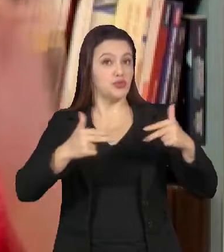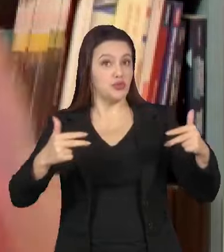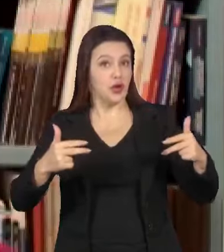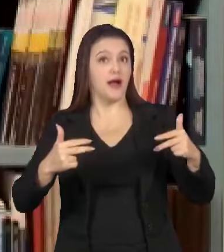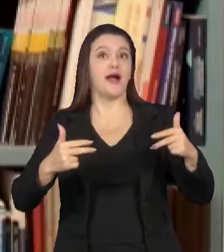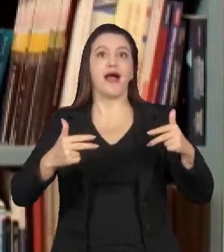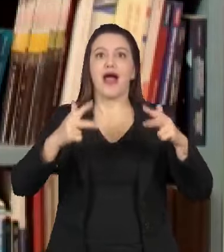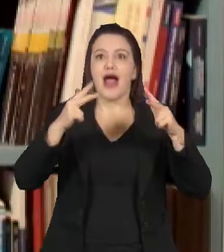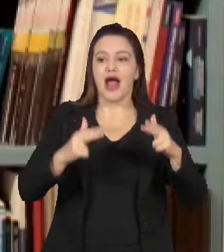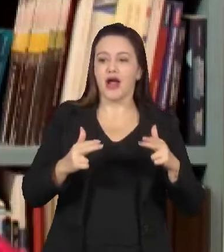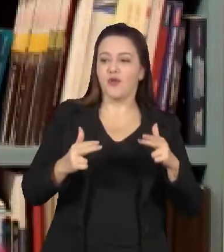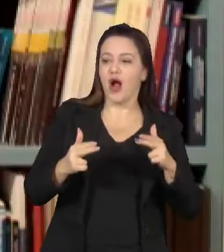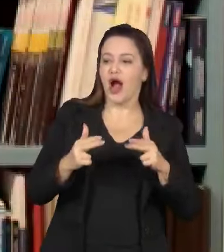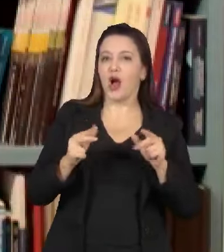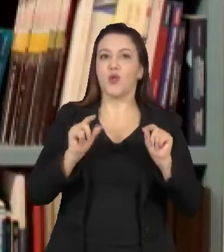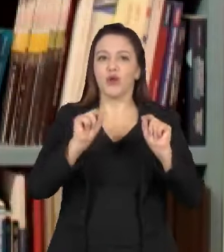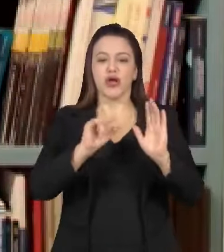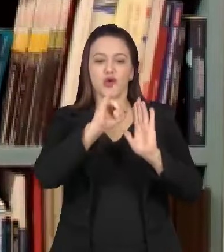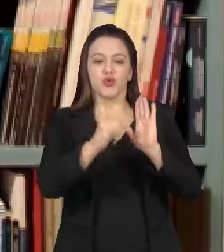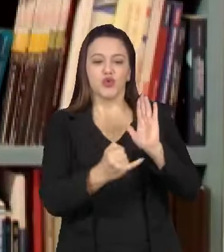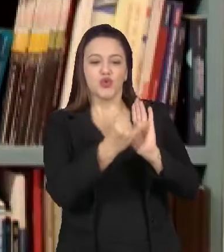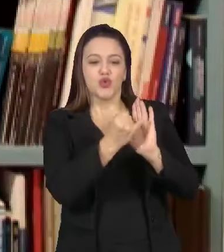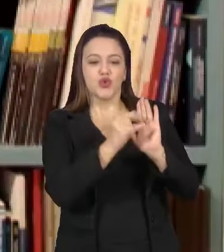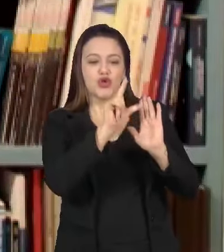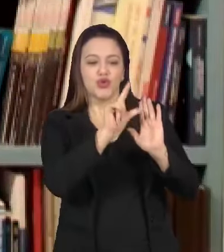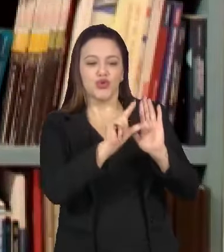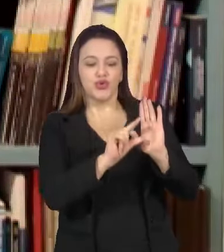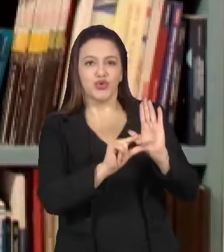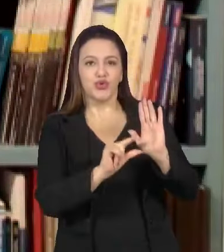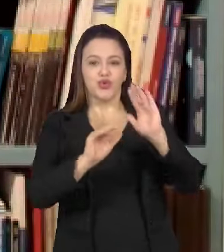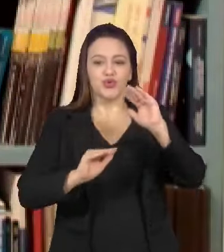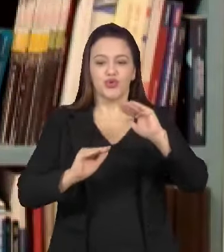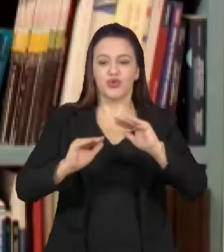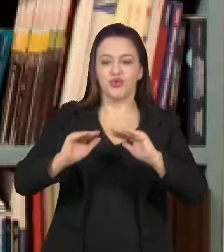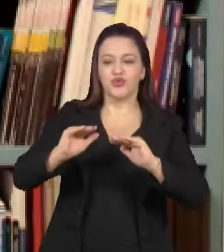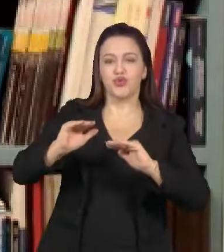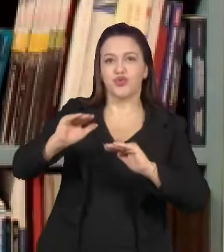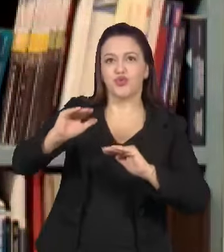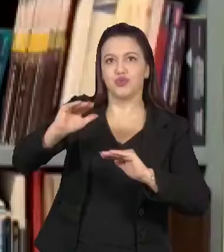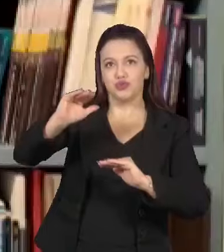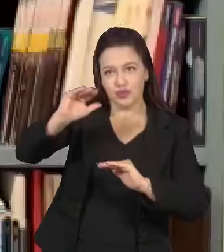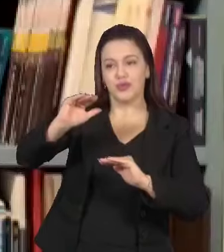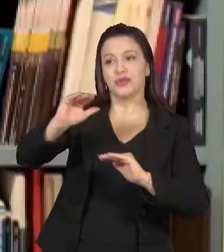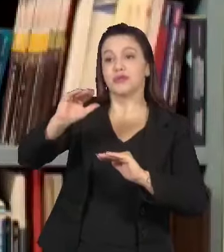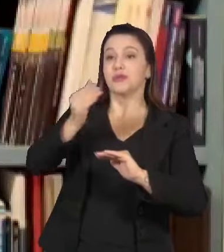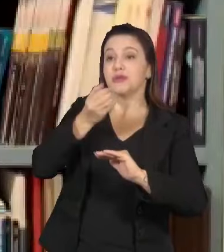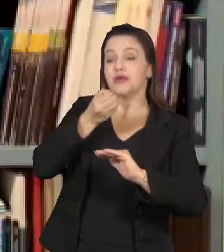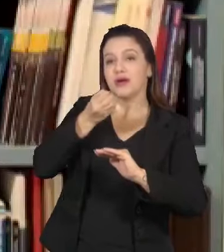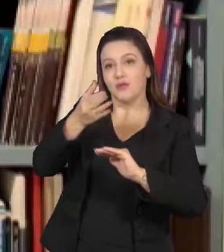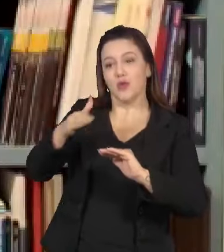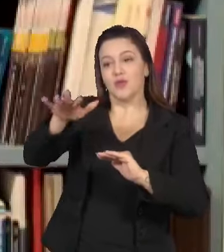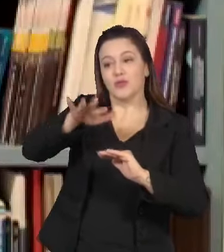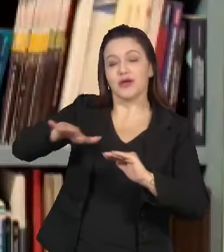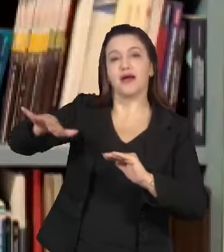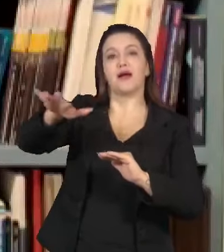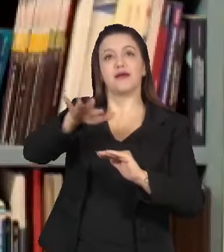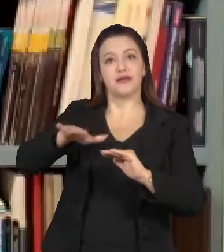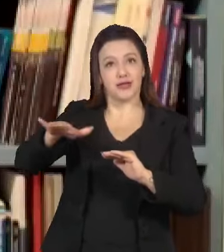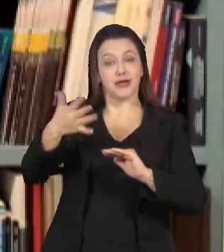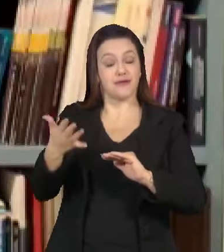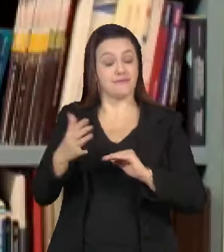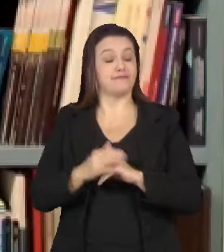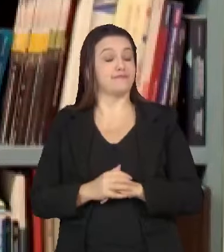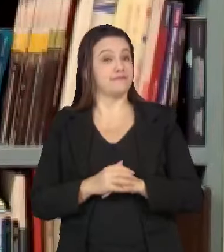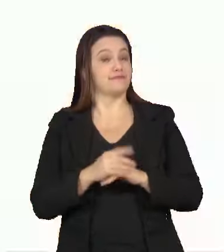gente tira ali um pedacinho de alíquota a maré sobe para todos aqueles que estão na alíquota geral Essa é a